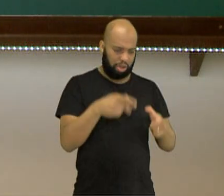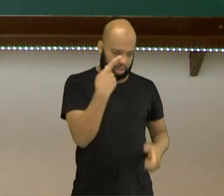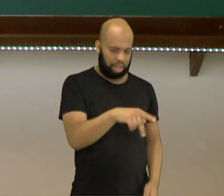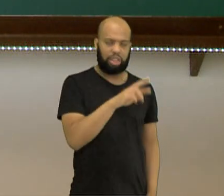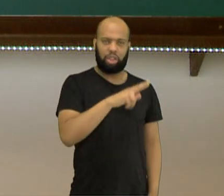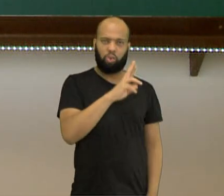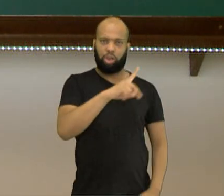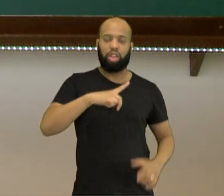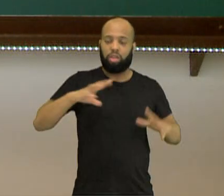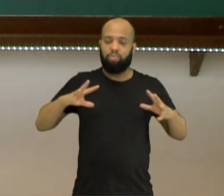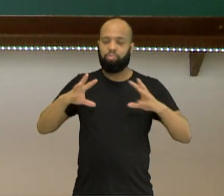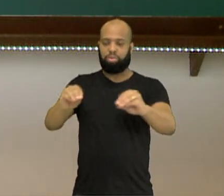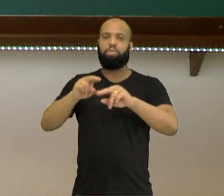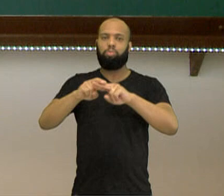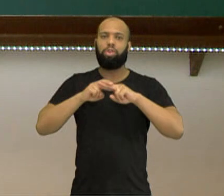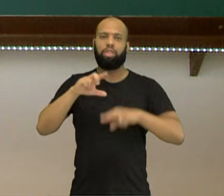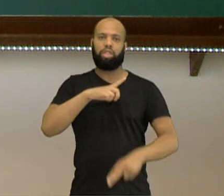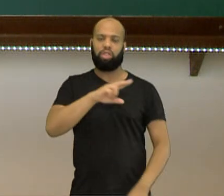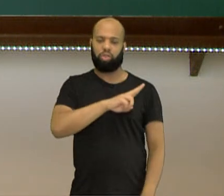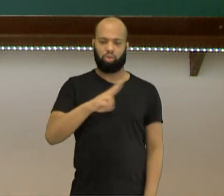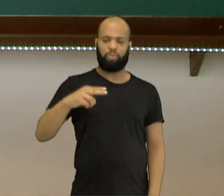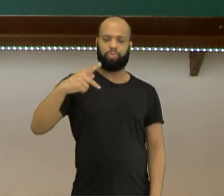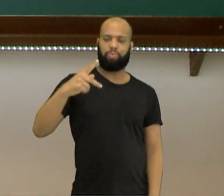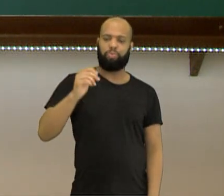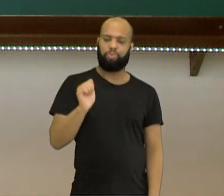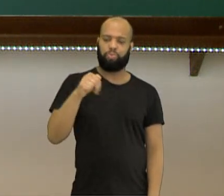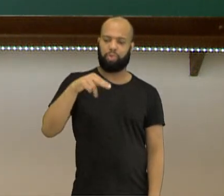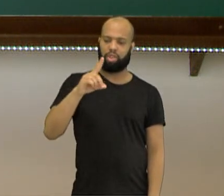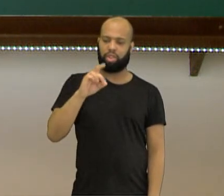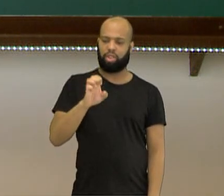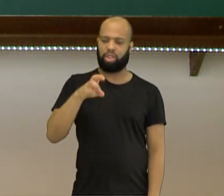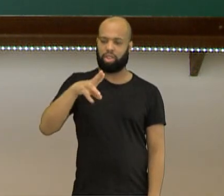nome pandemia.